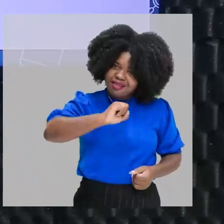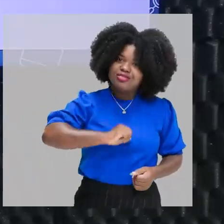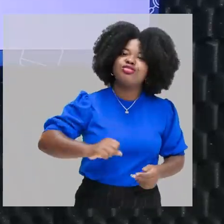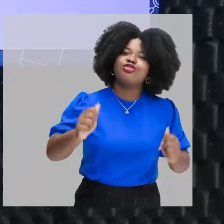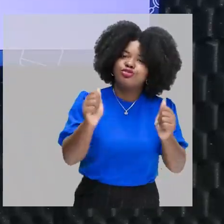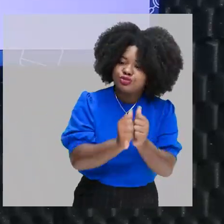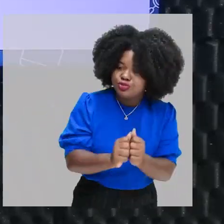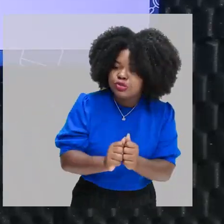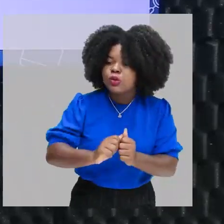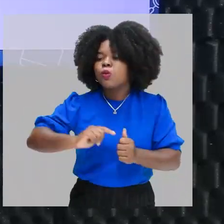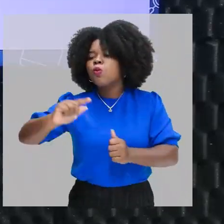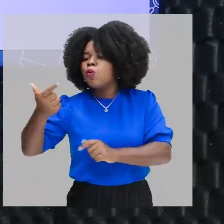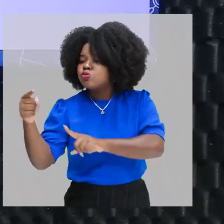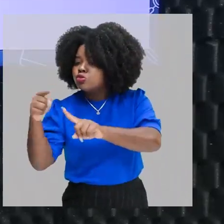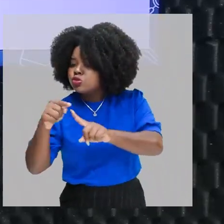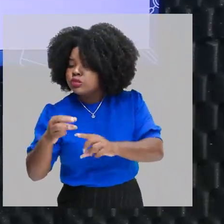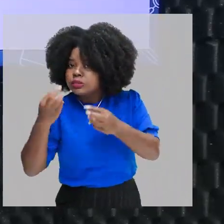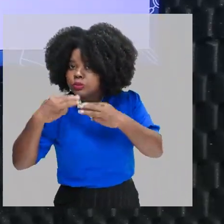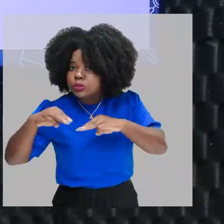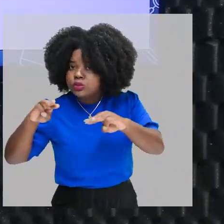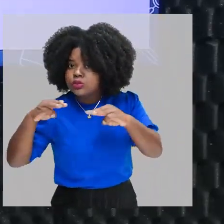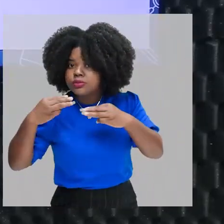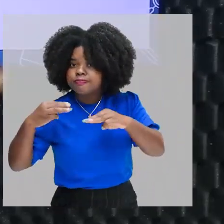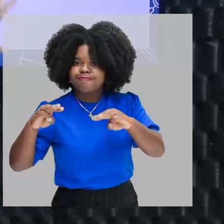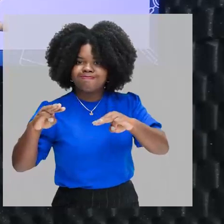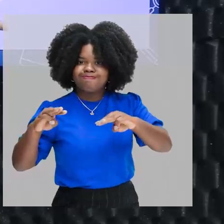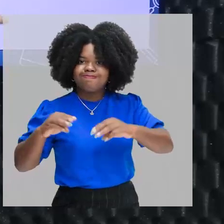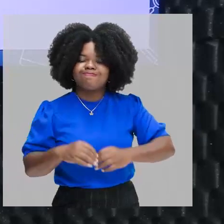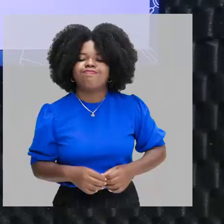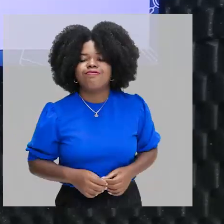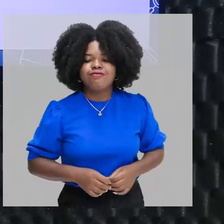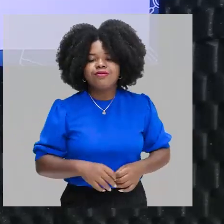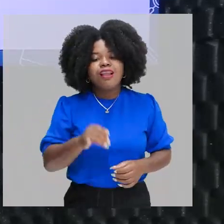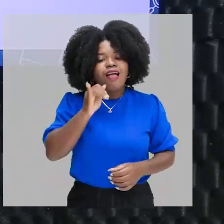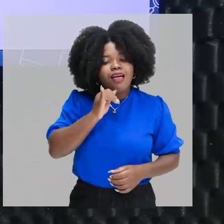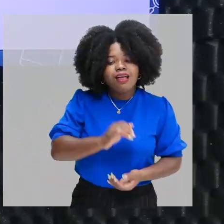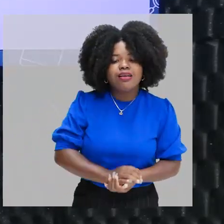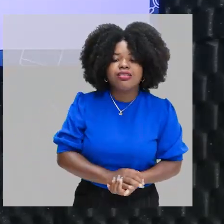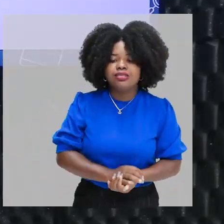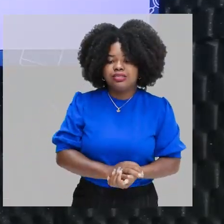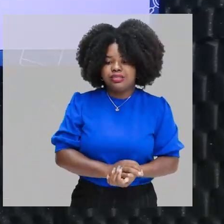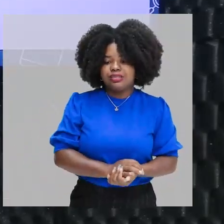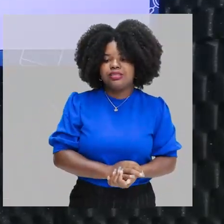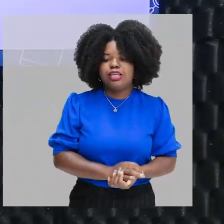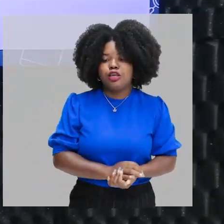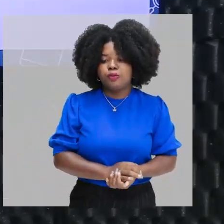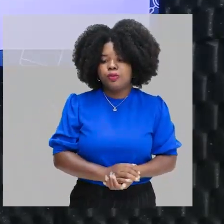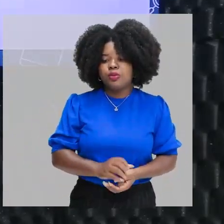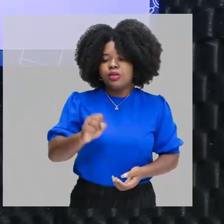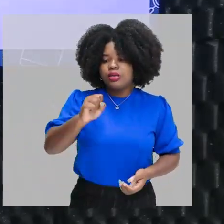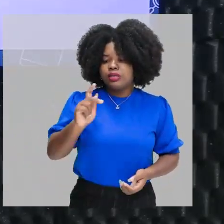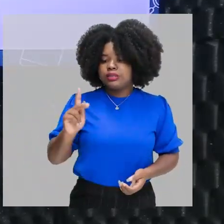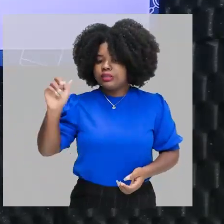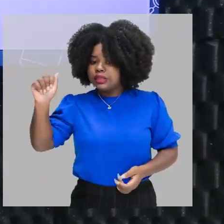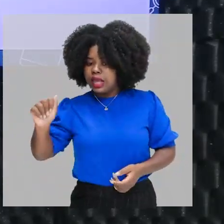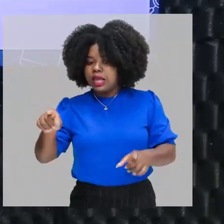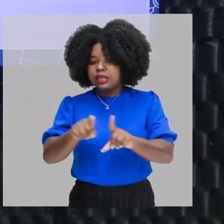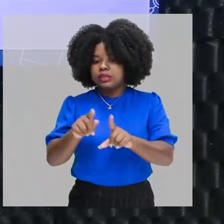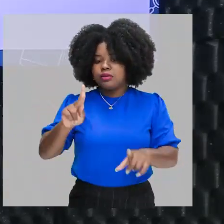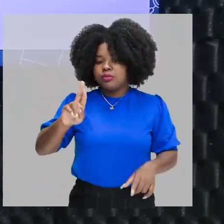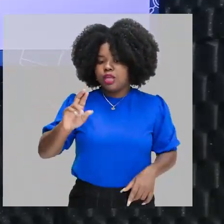com outros estilos musicais, como eu mencionei anteriormente, o ska e o rocksteady, que eram dois estilos musicais